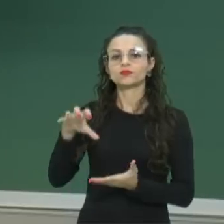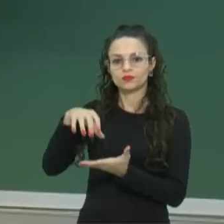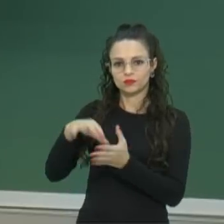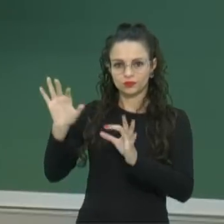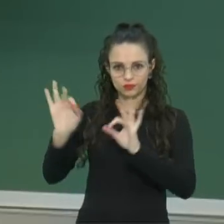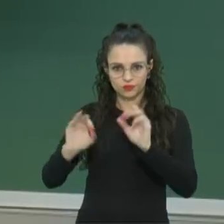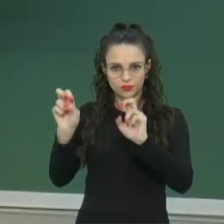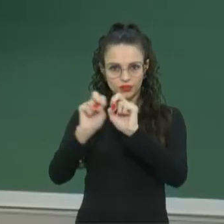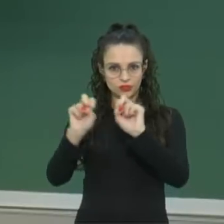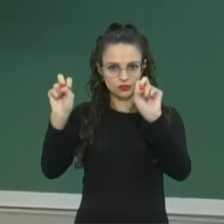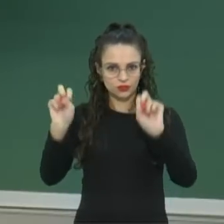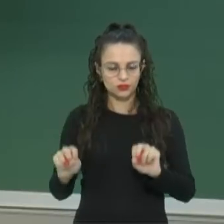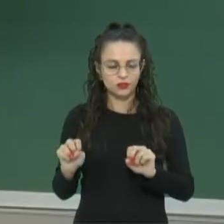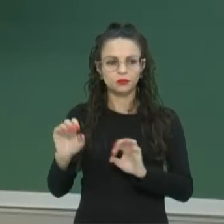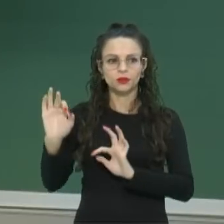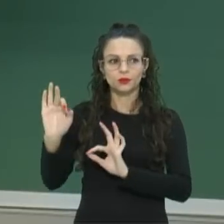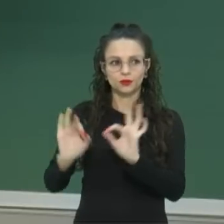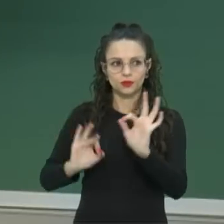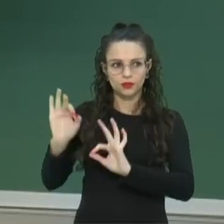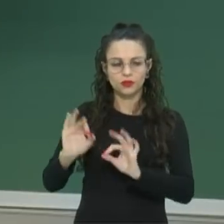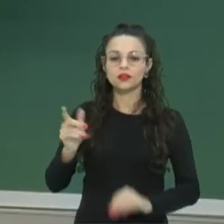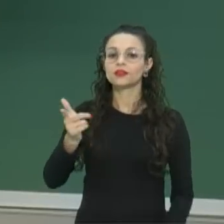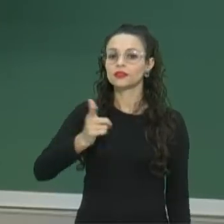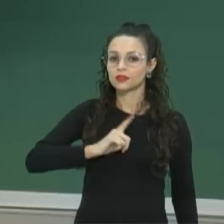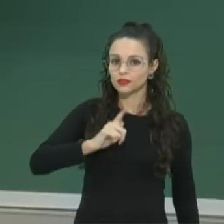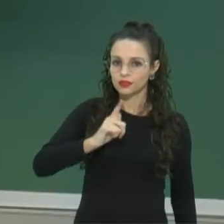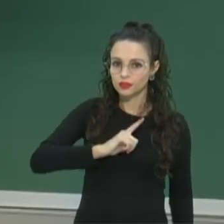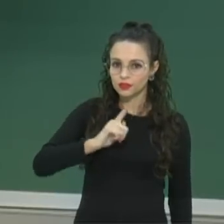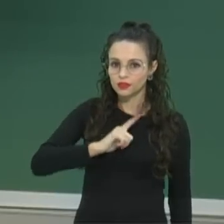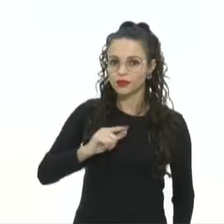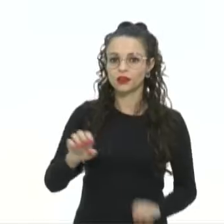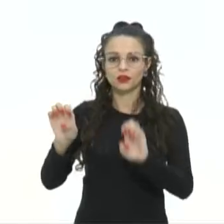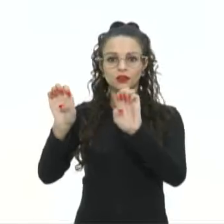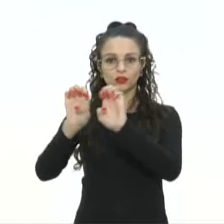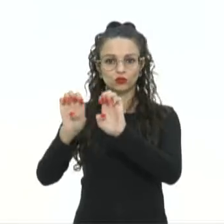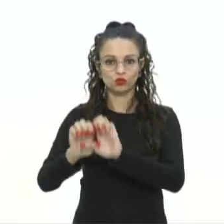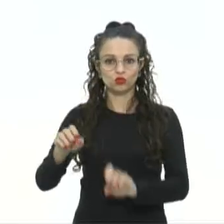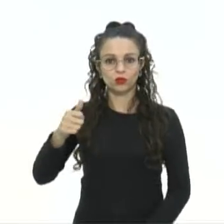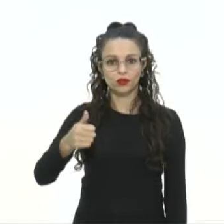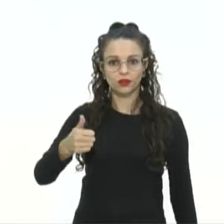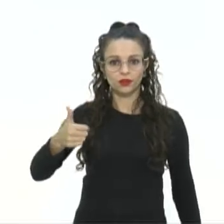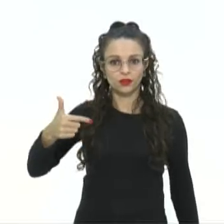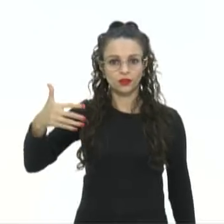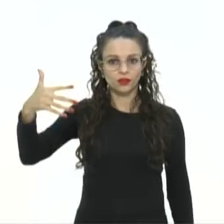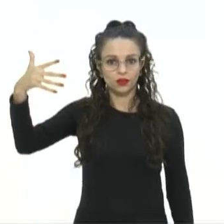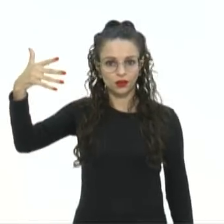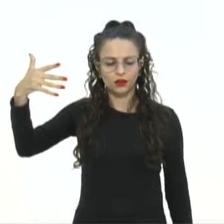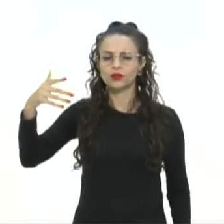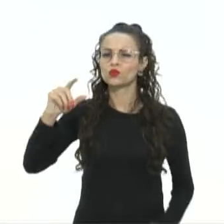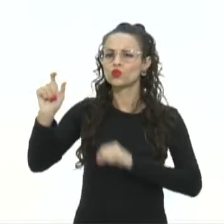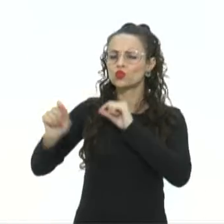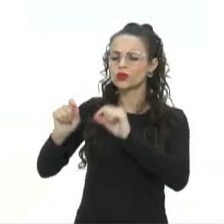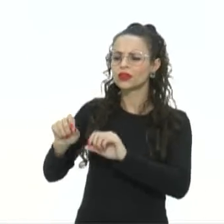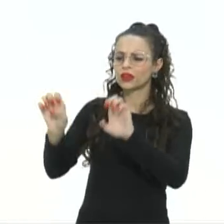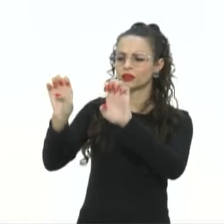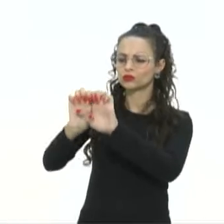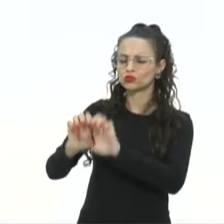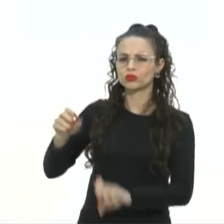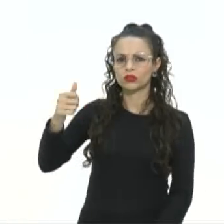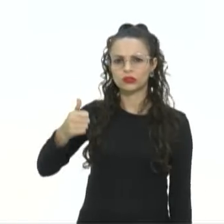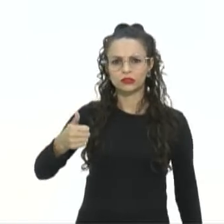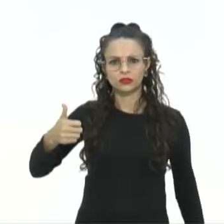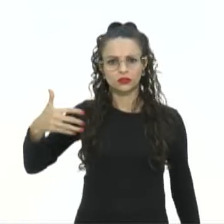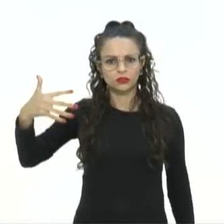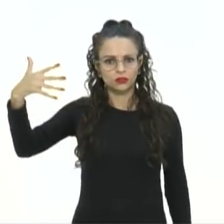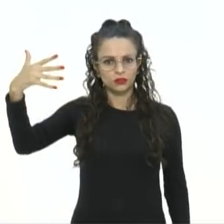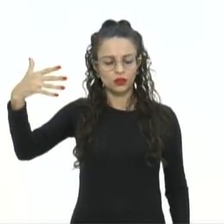ou sistemas organizados que têm uma estrutura hierárquica. O que seria uma estrutura hierárquica?